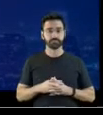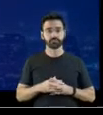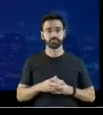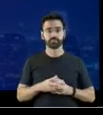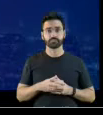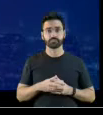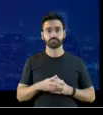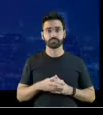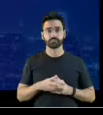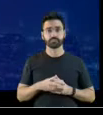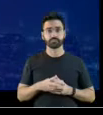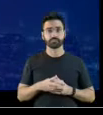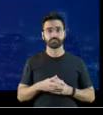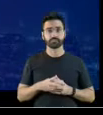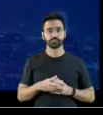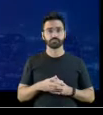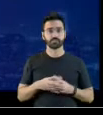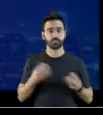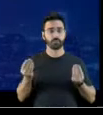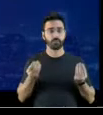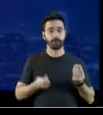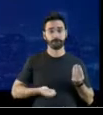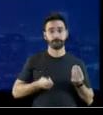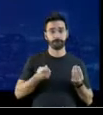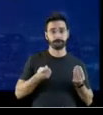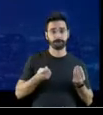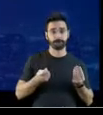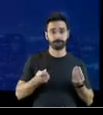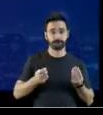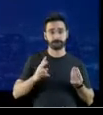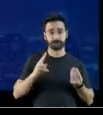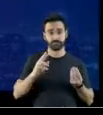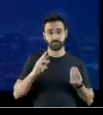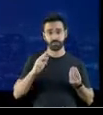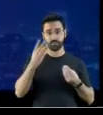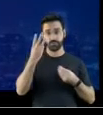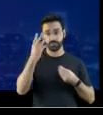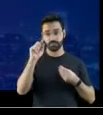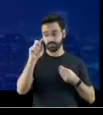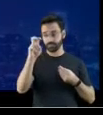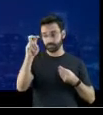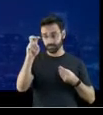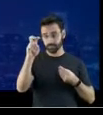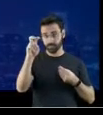em relação aos benefícios que teremos com a faixa de 3,5 GHz.